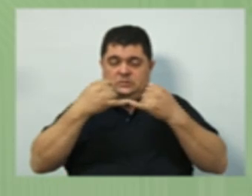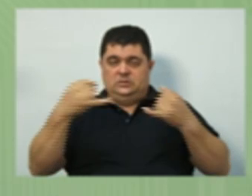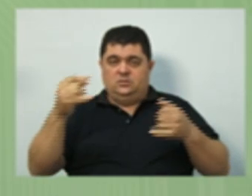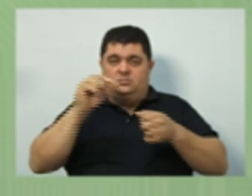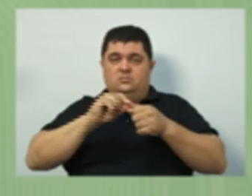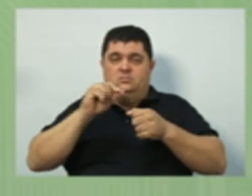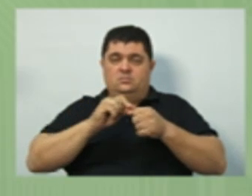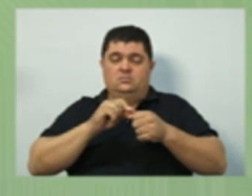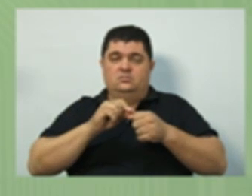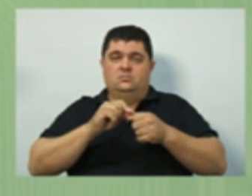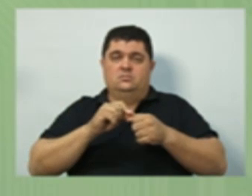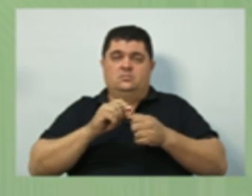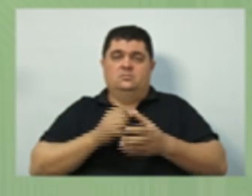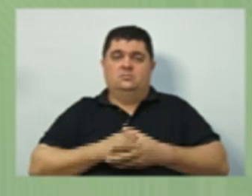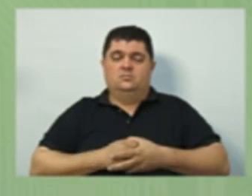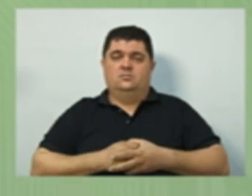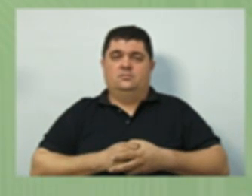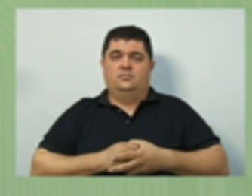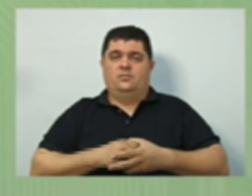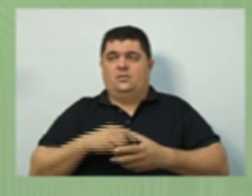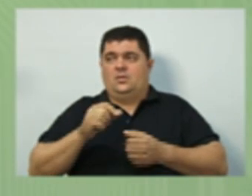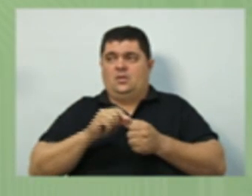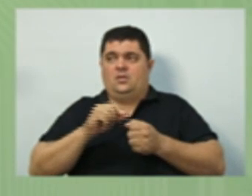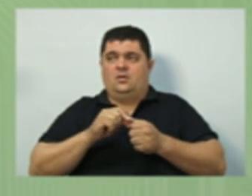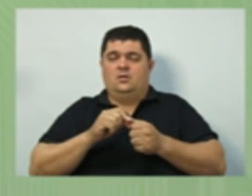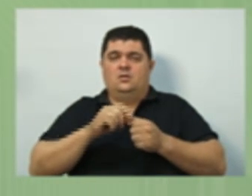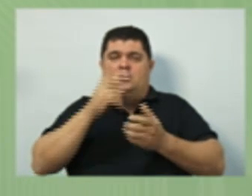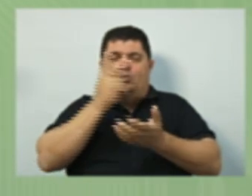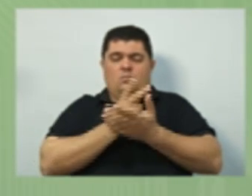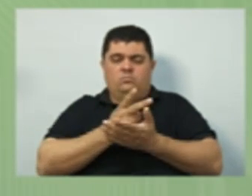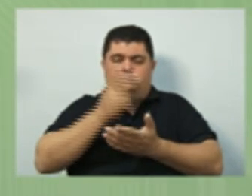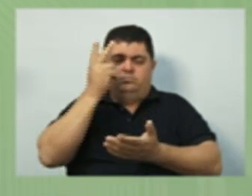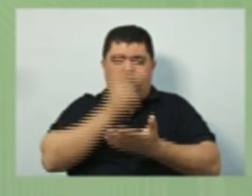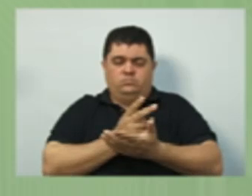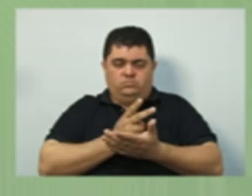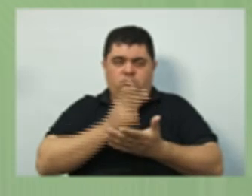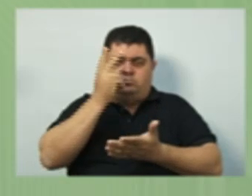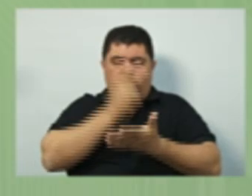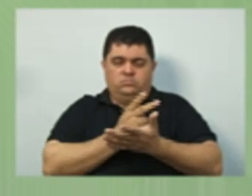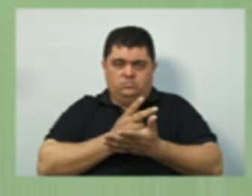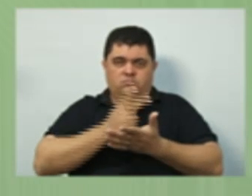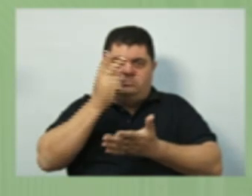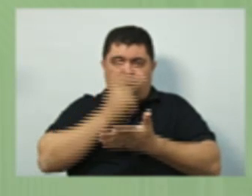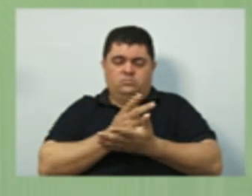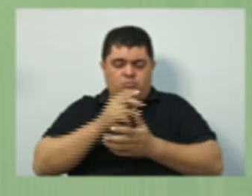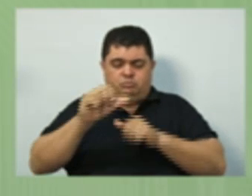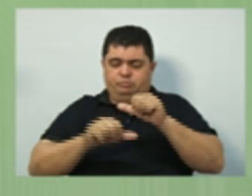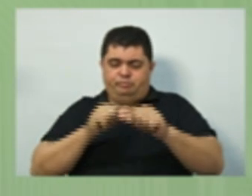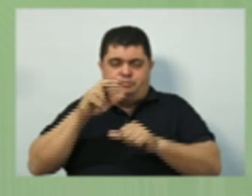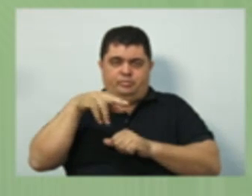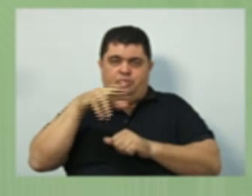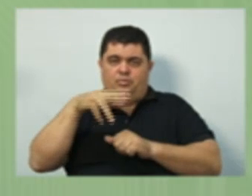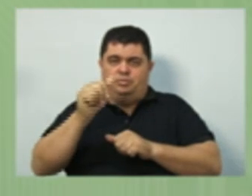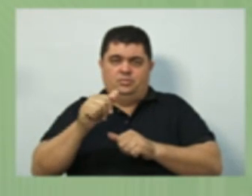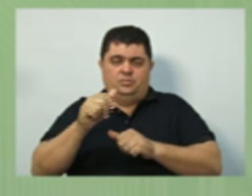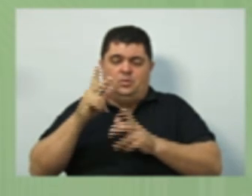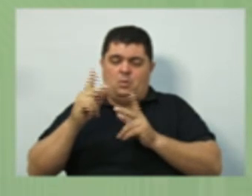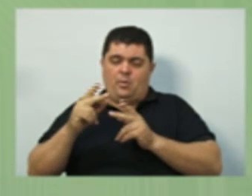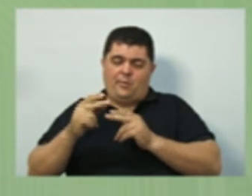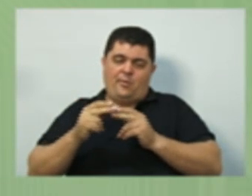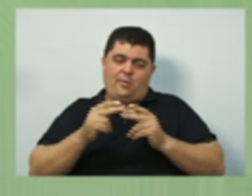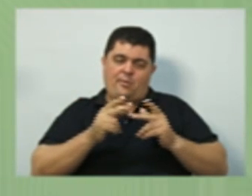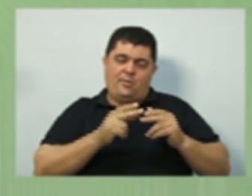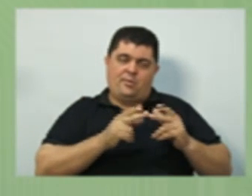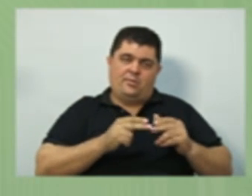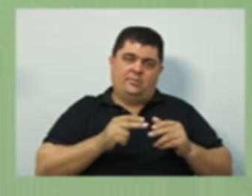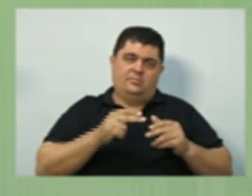linha. Parece que fazendo a mesma coisa, olha, parece que só não muda o que fazer, as peças são sempre as mesmas. Não existe